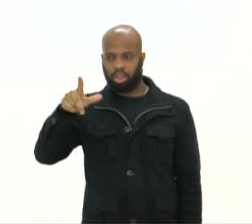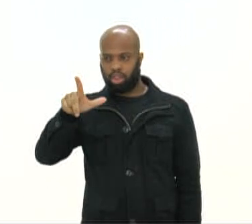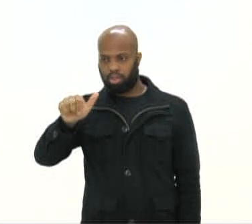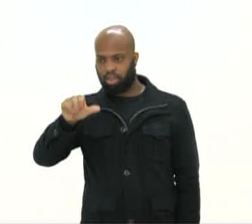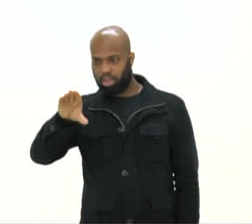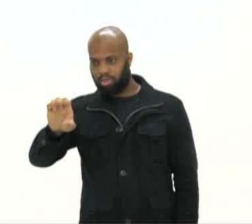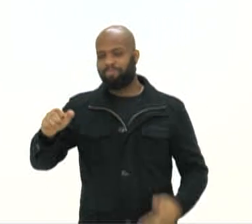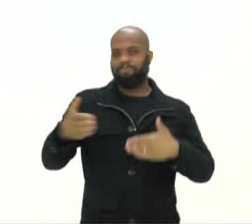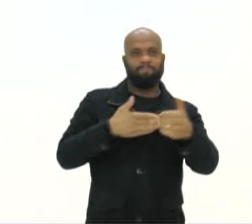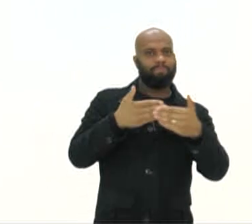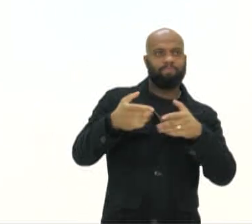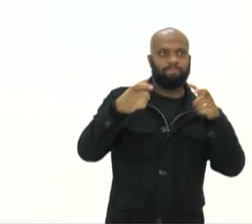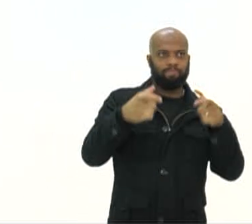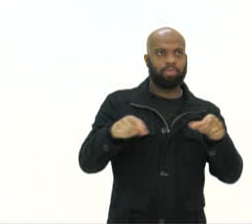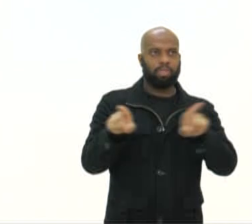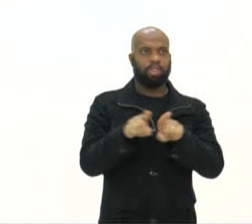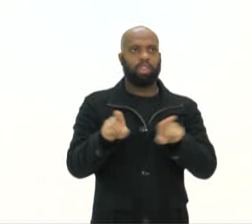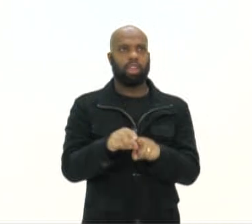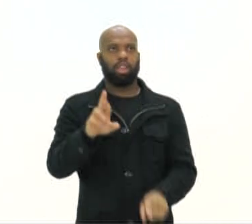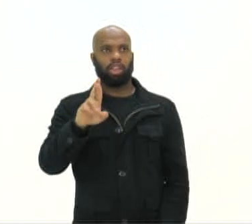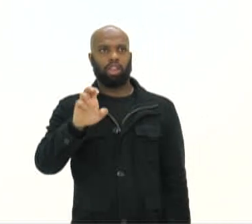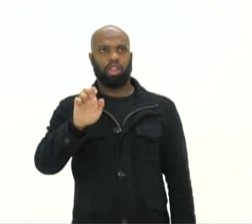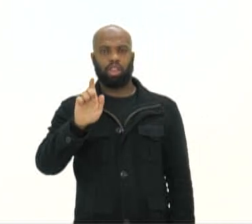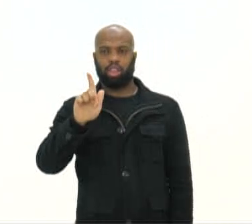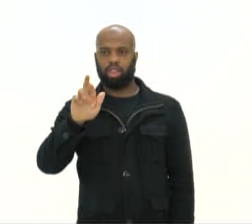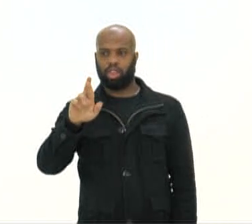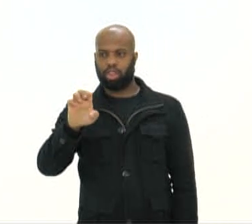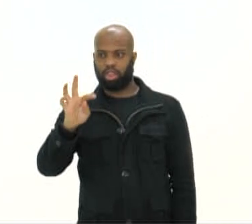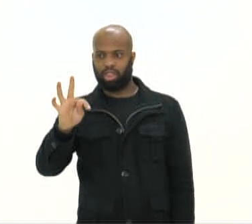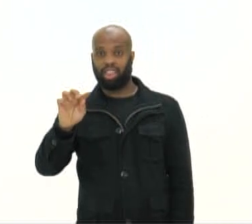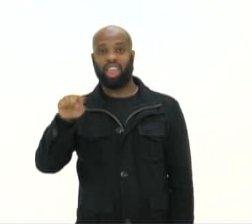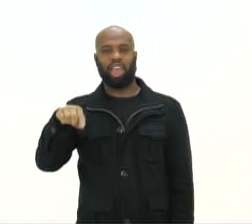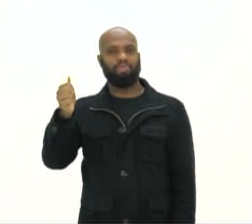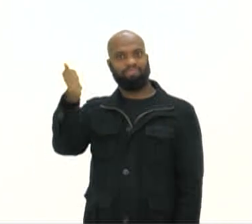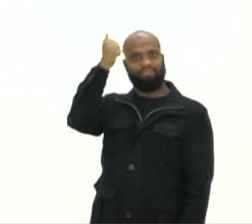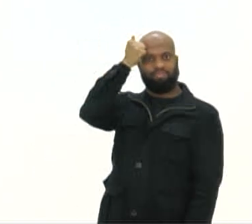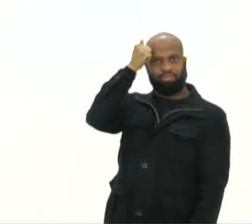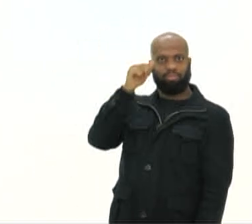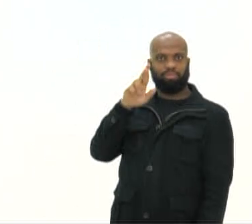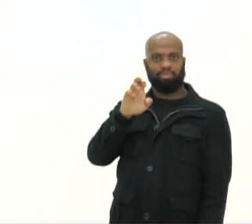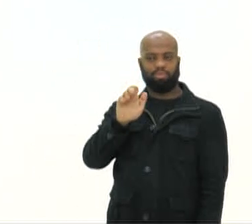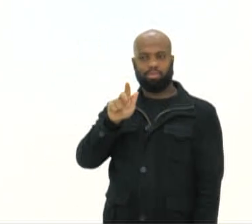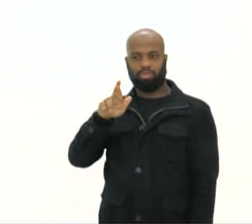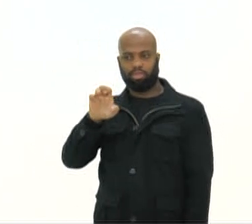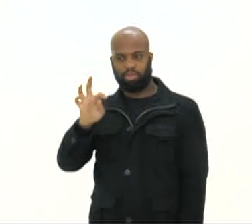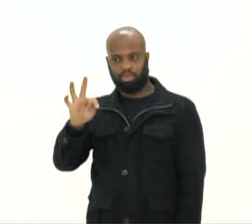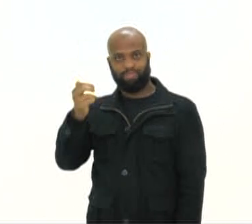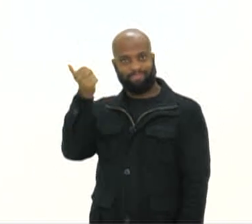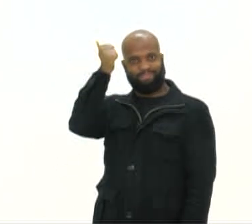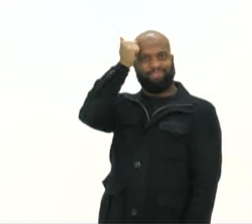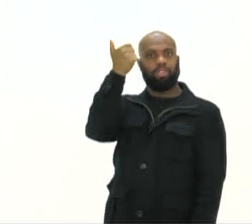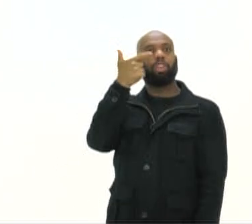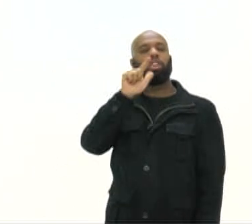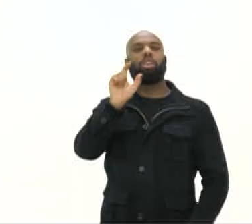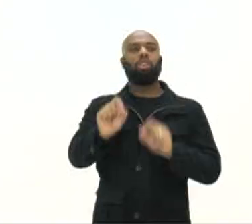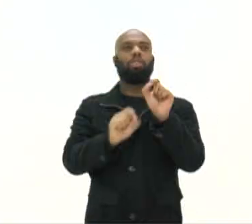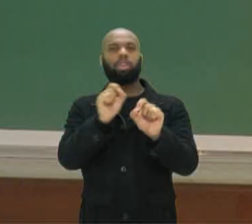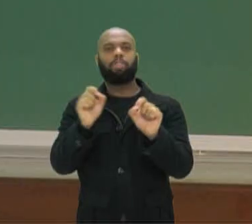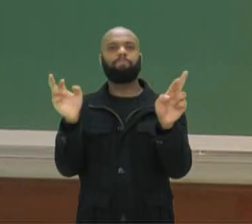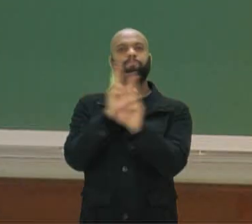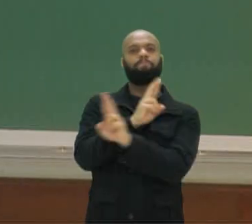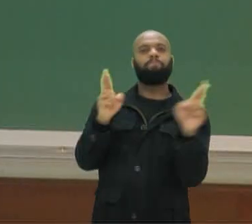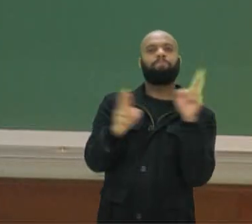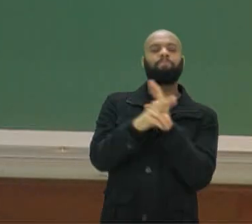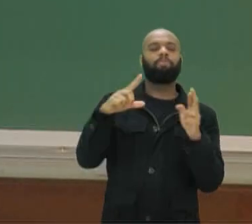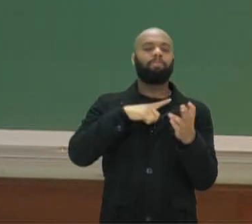qualquer lugar, e regret, de se arrepender, Daí a gente consegue já buscar uma associação entre o que